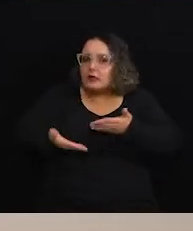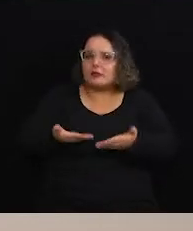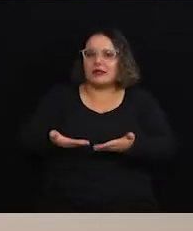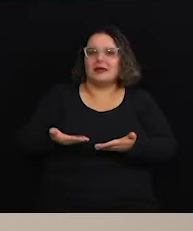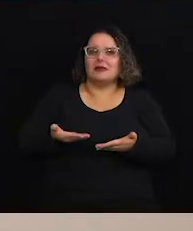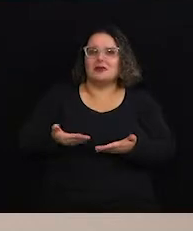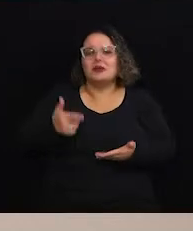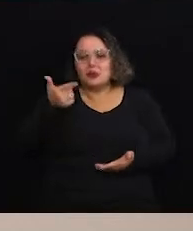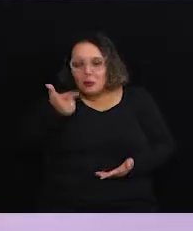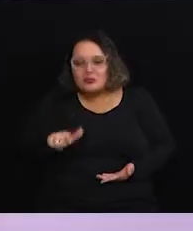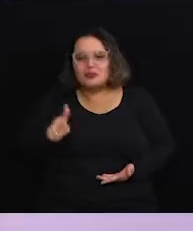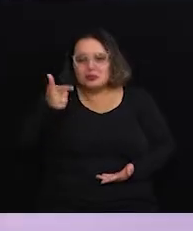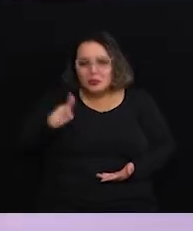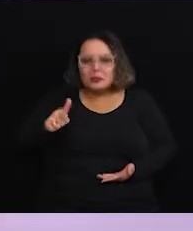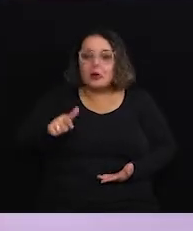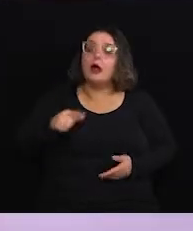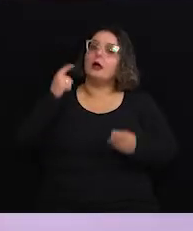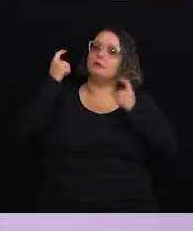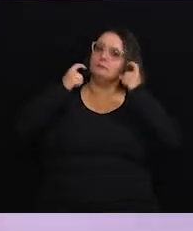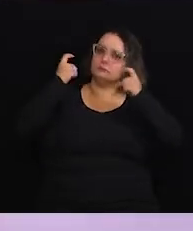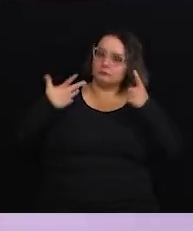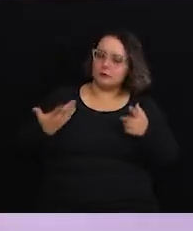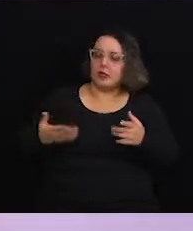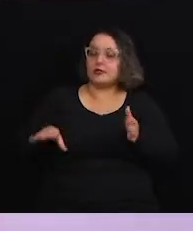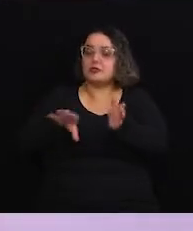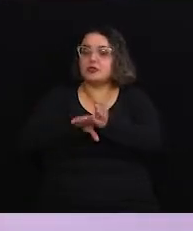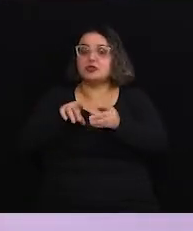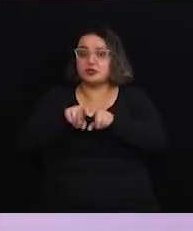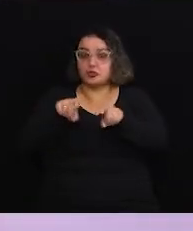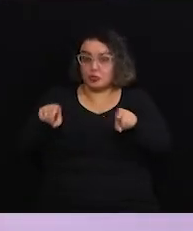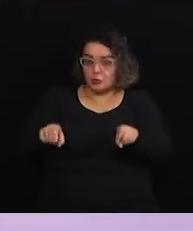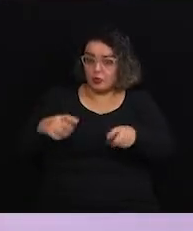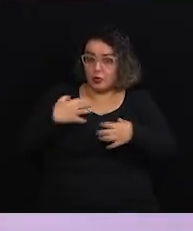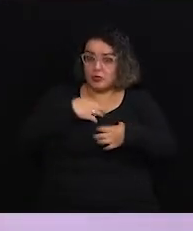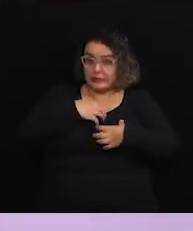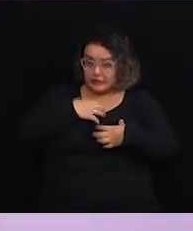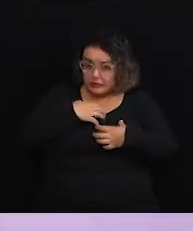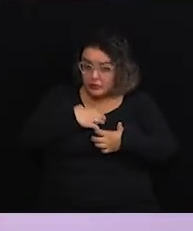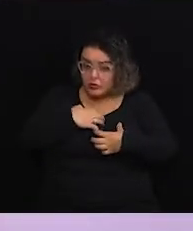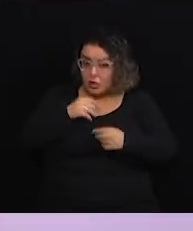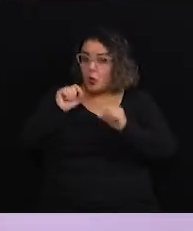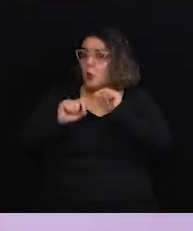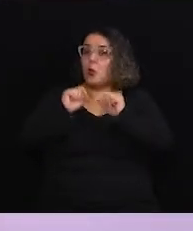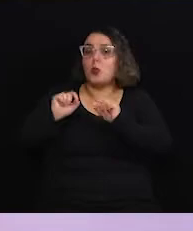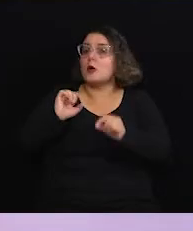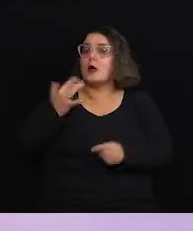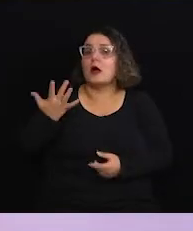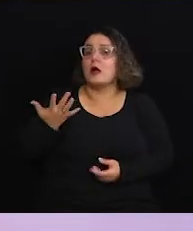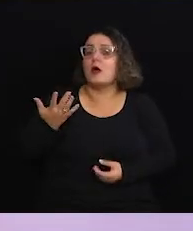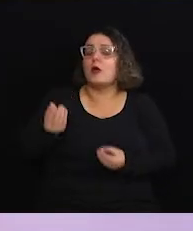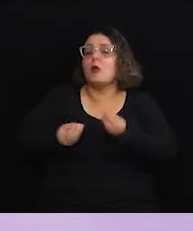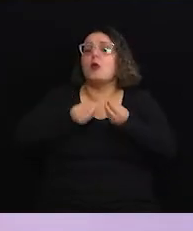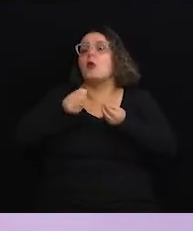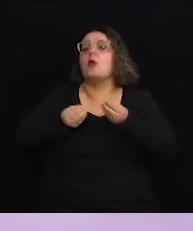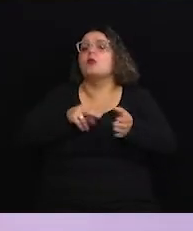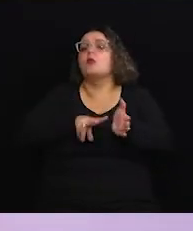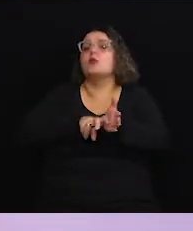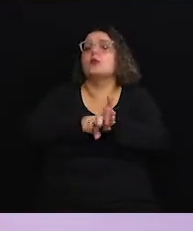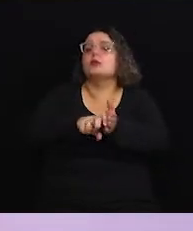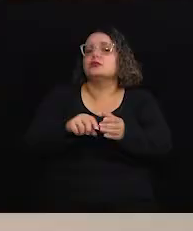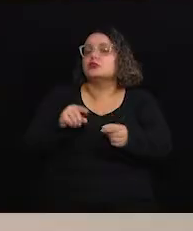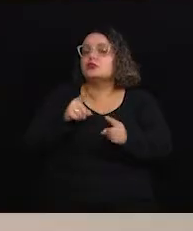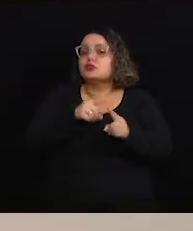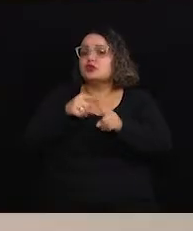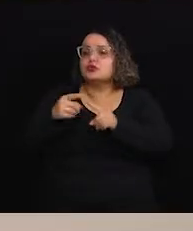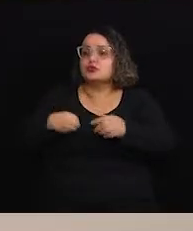estar investigando. Chegou no ginecologista com esses sintomas, o que acontece? Como é feito o diagnóstico, tipo de